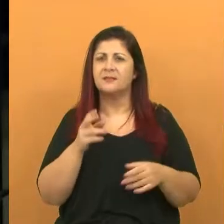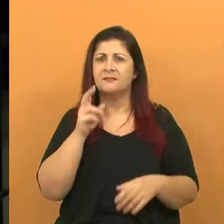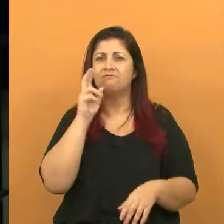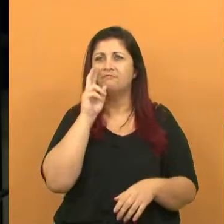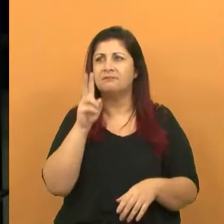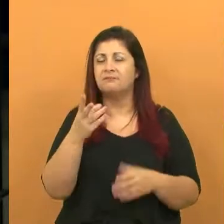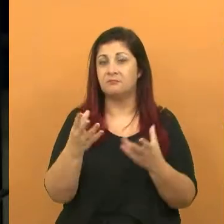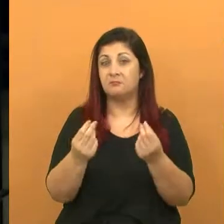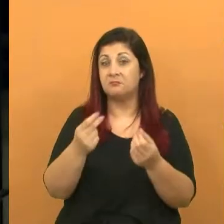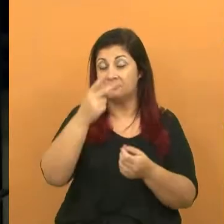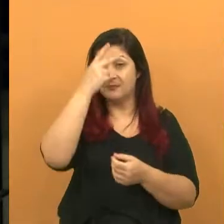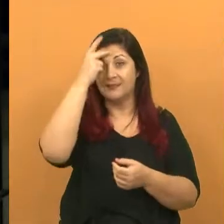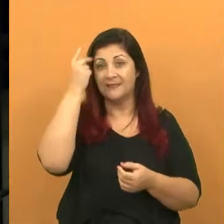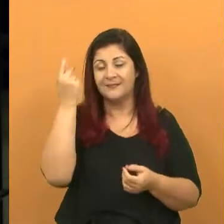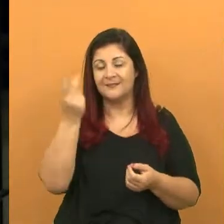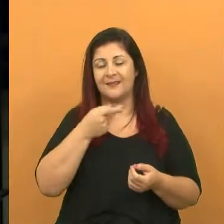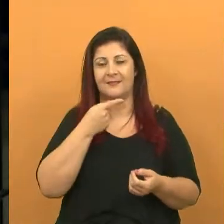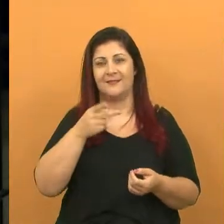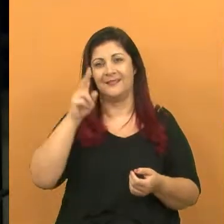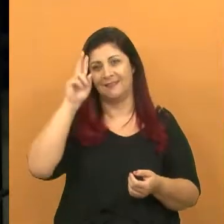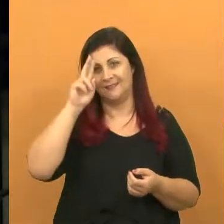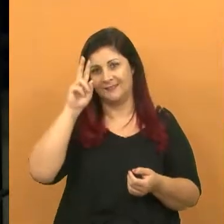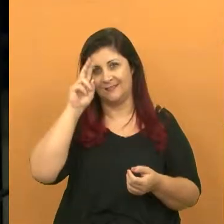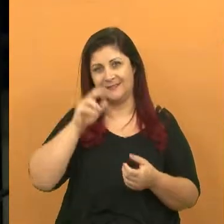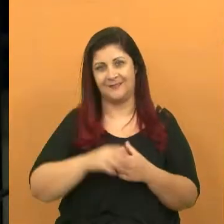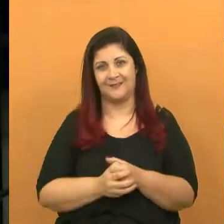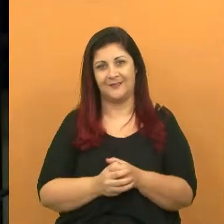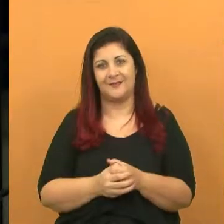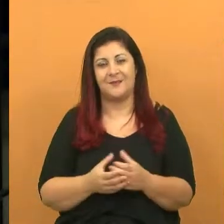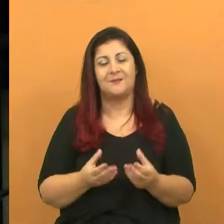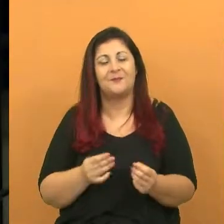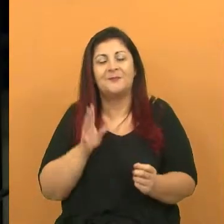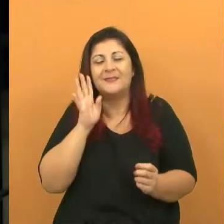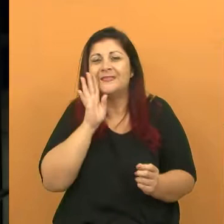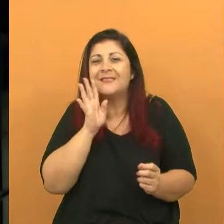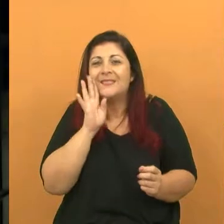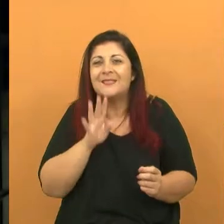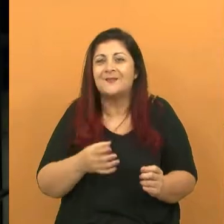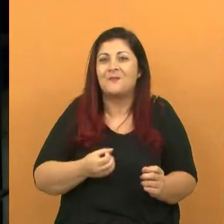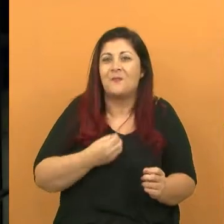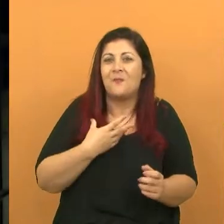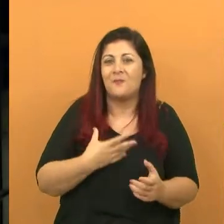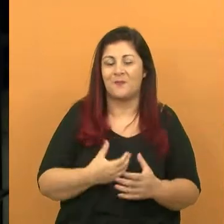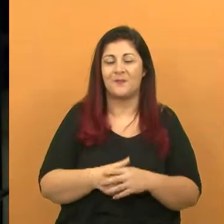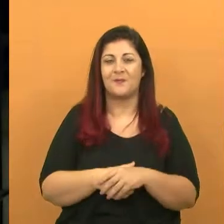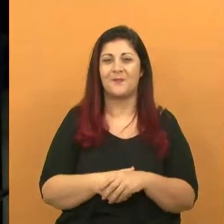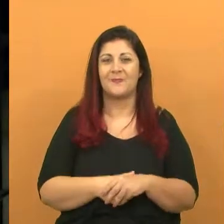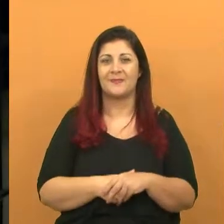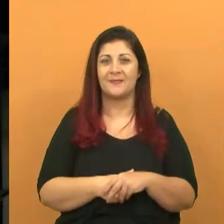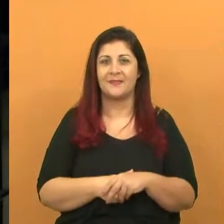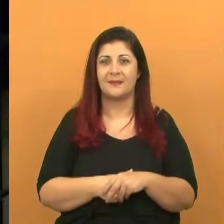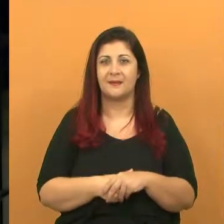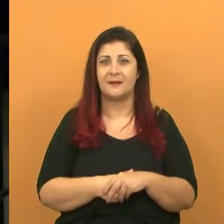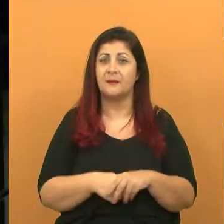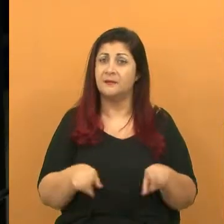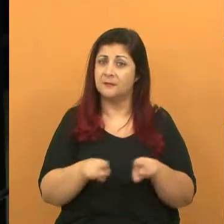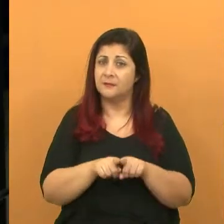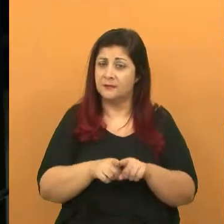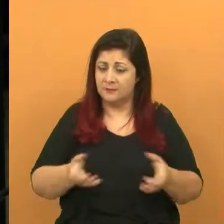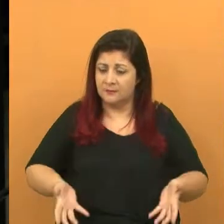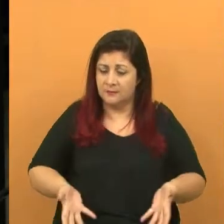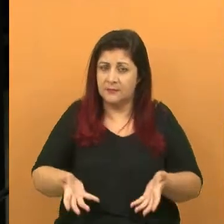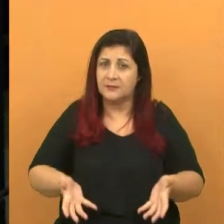várias pessoas contando histórias. E é tão legal, tão gratificante. E além do incentivo que